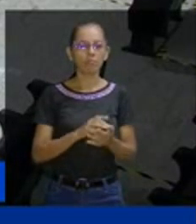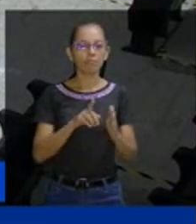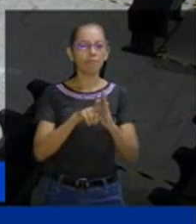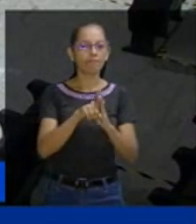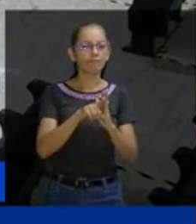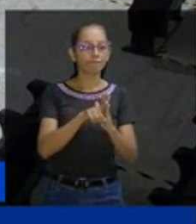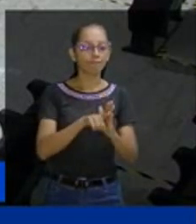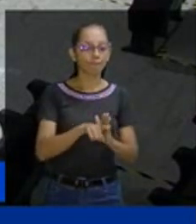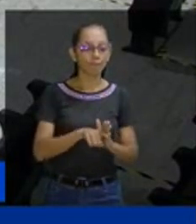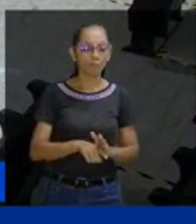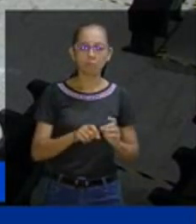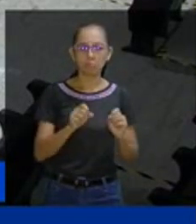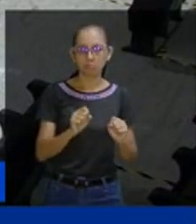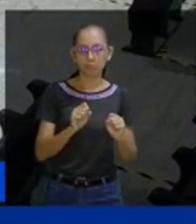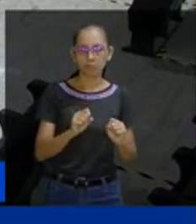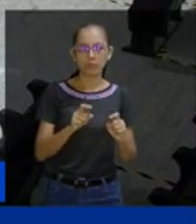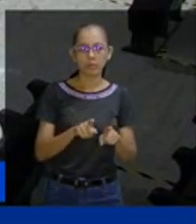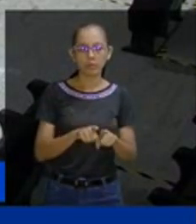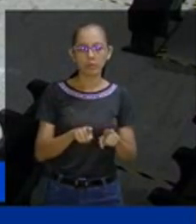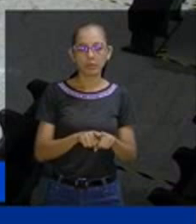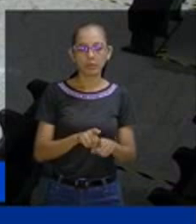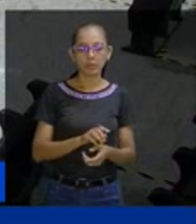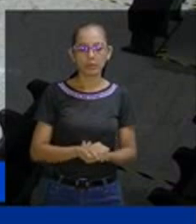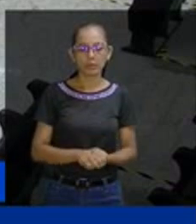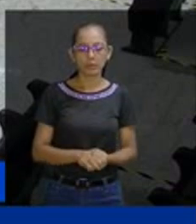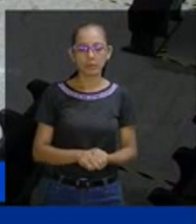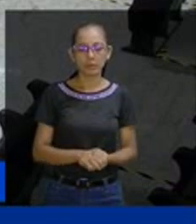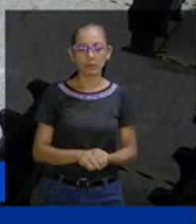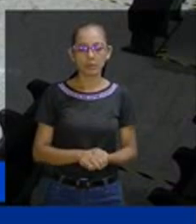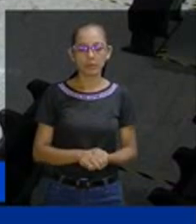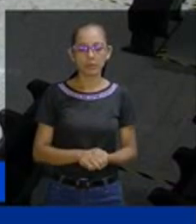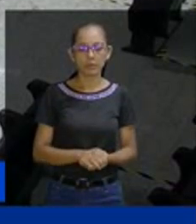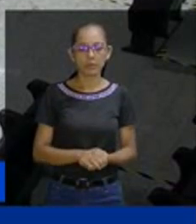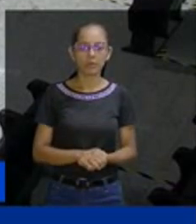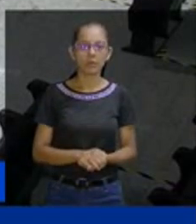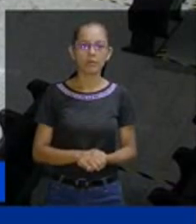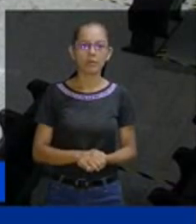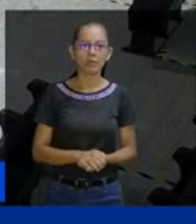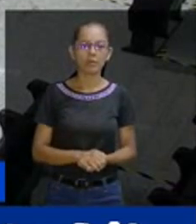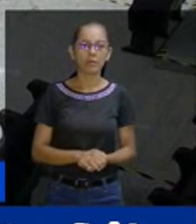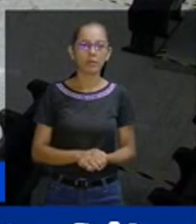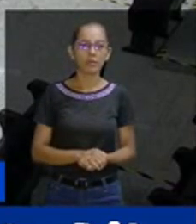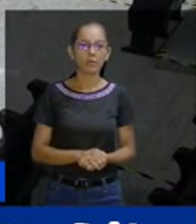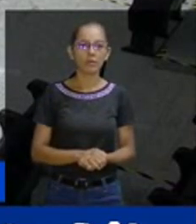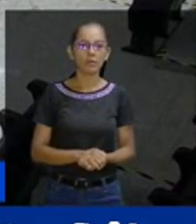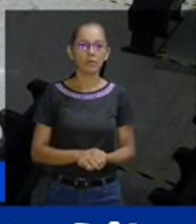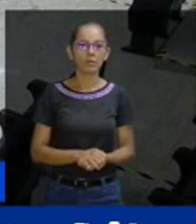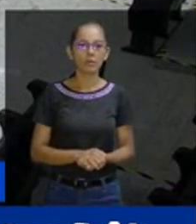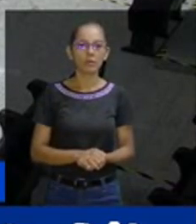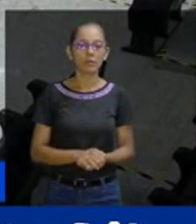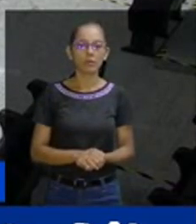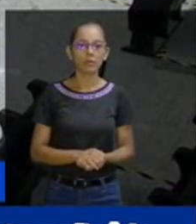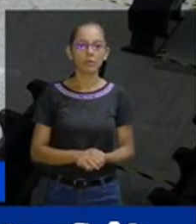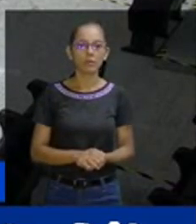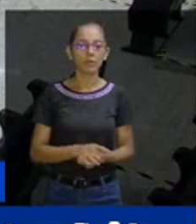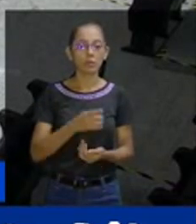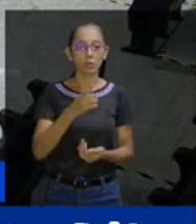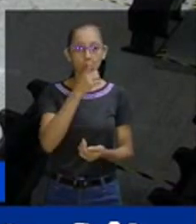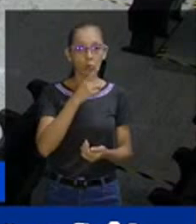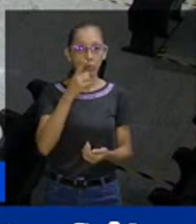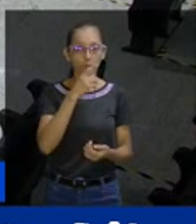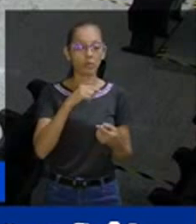vir não entendi, disponibilizar o que mesmo? O agravo está pautado para a gente julgar no domingo,